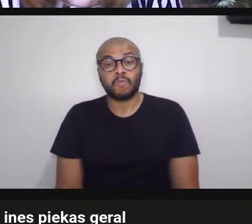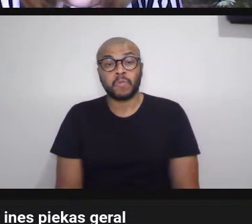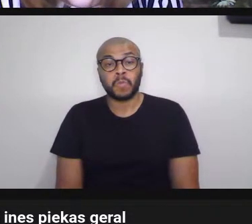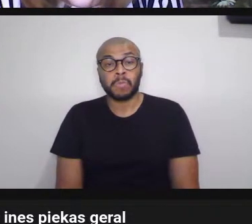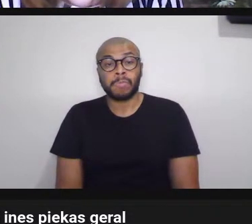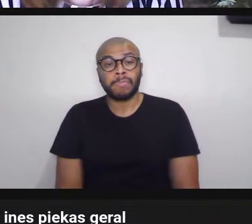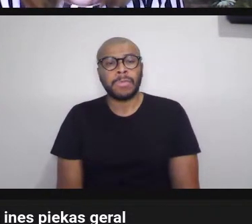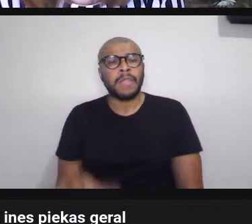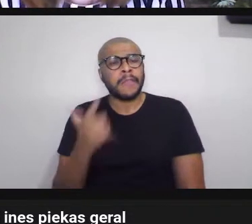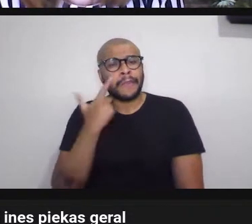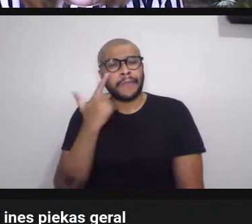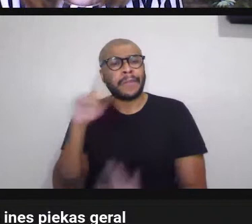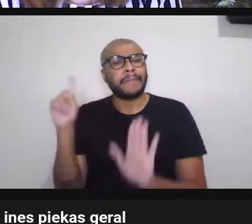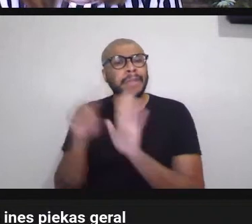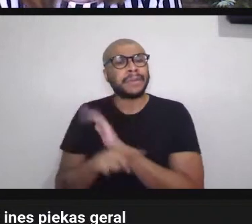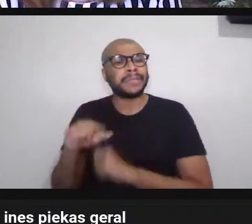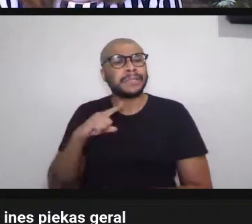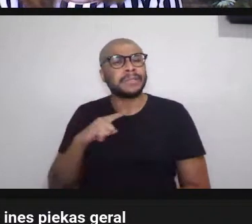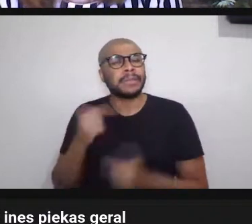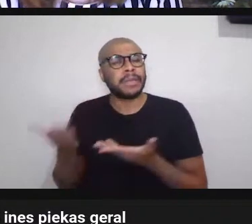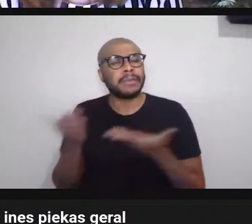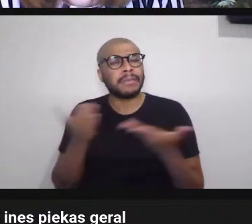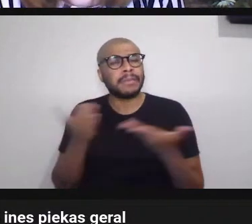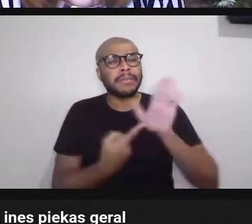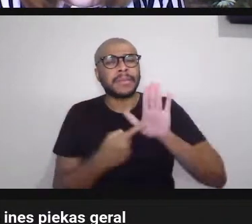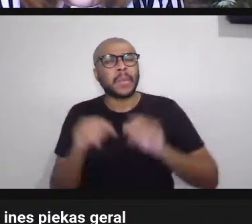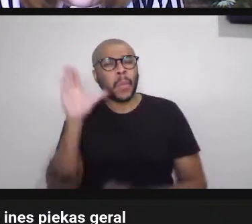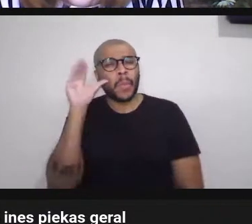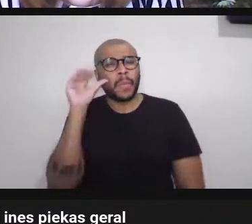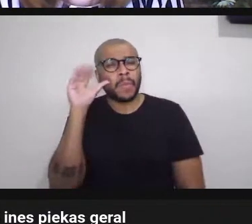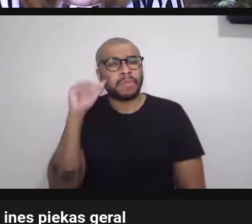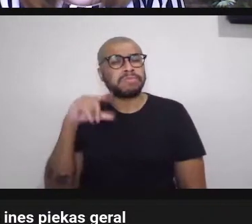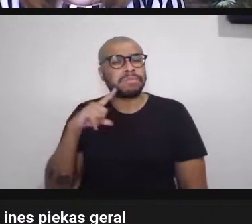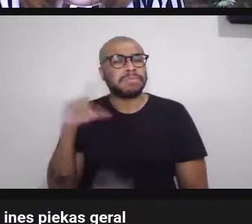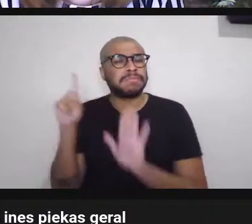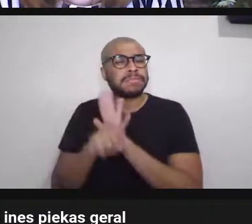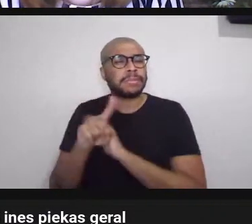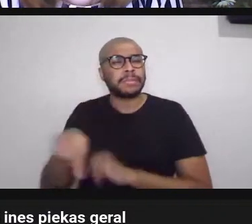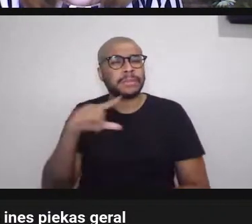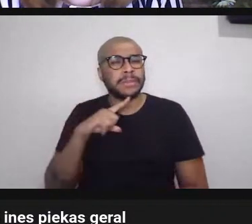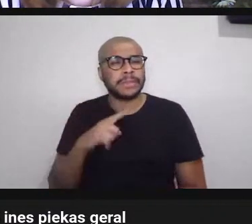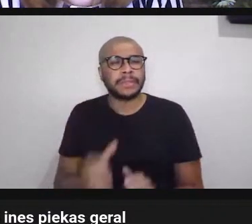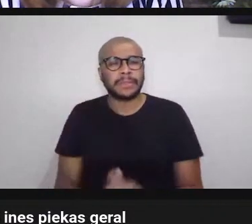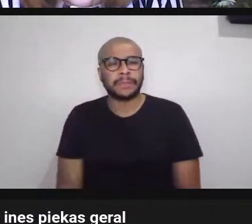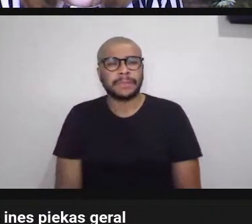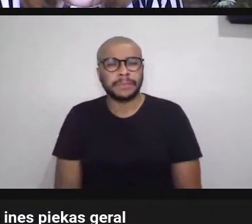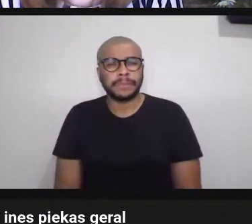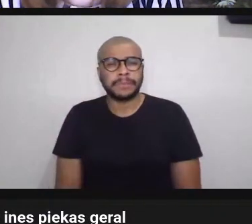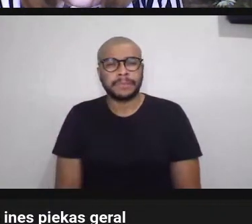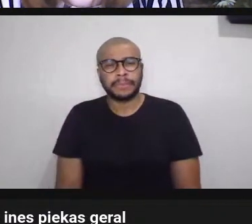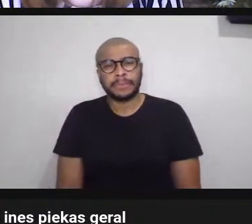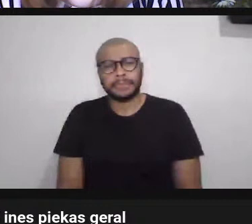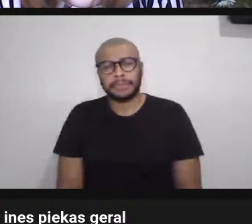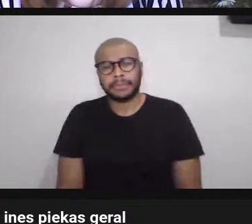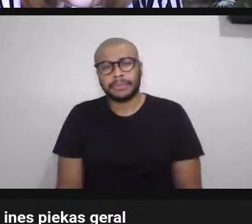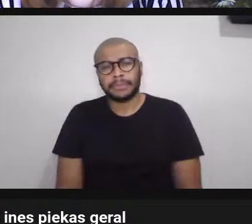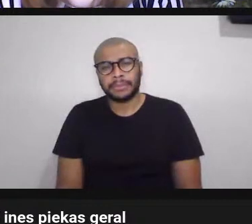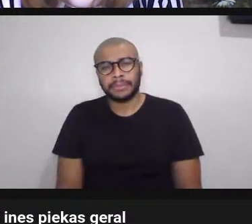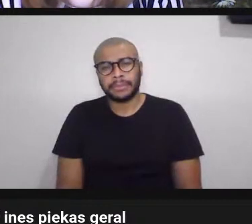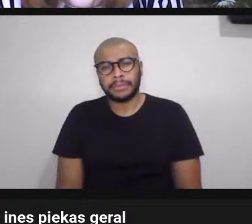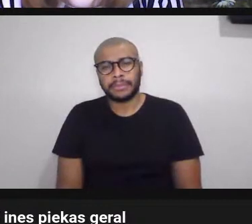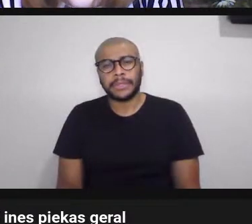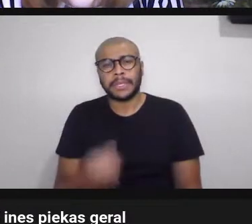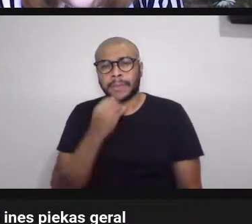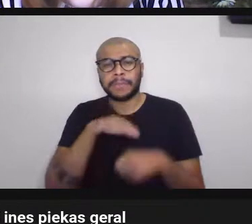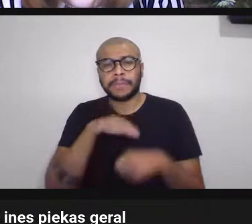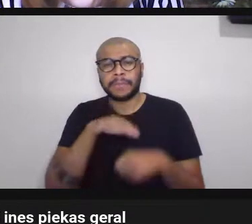Eu vi aqui mais uma pergunta que eu queria trazer, que também fiquei curiosa. O senhor Cláudio Honcharek. Boa noite, ouvi